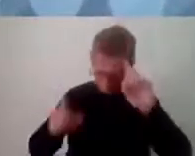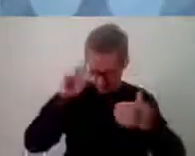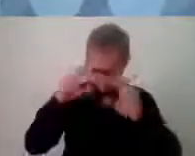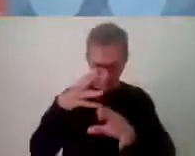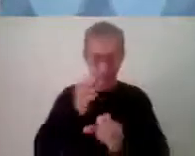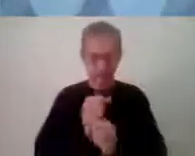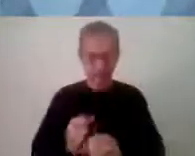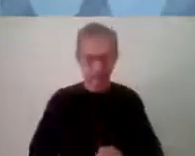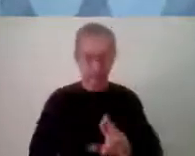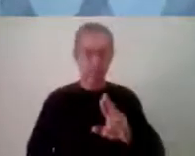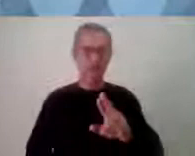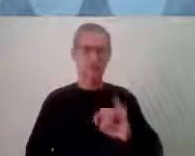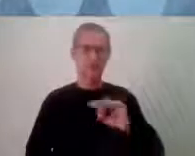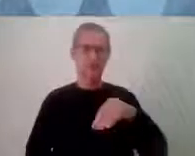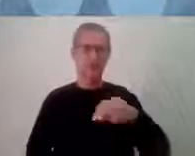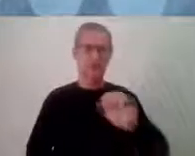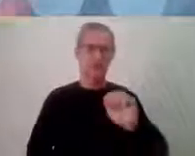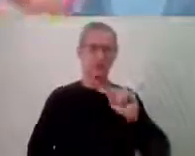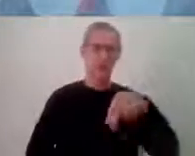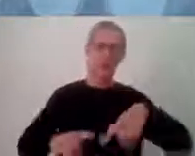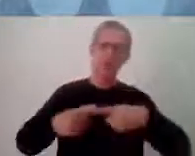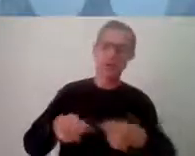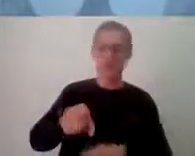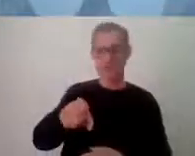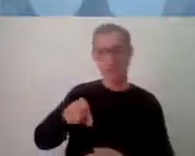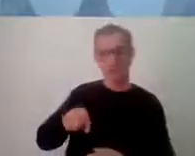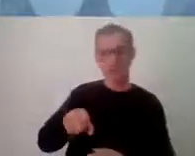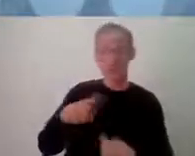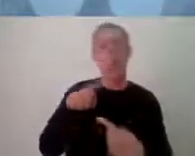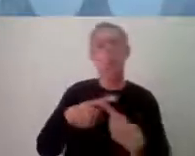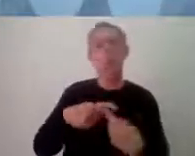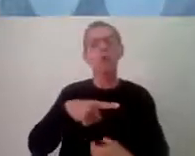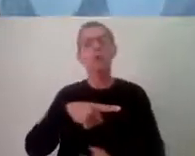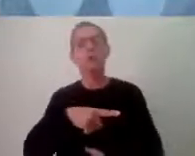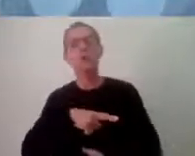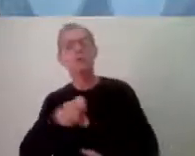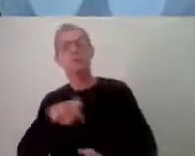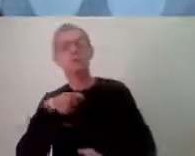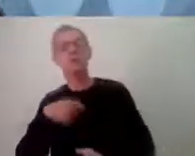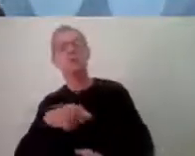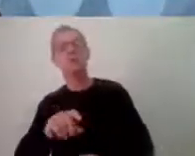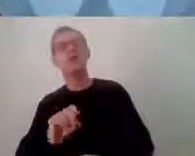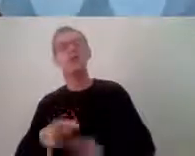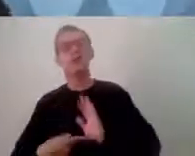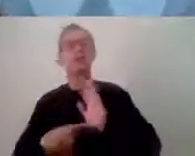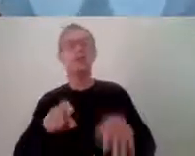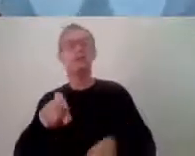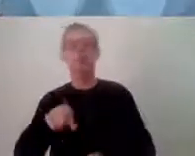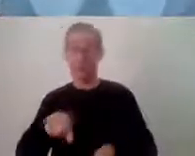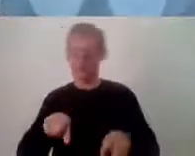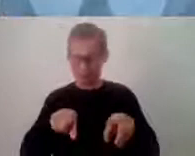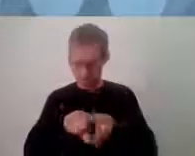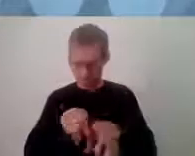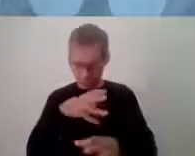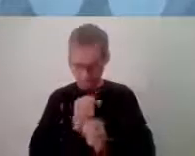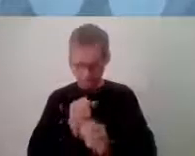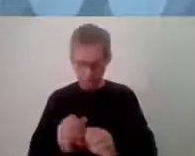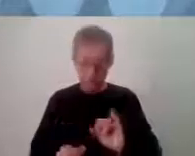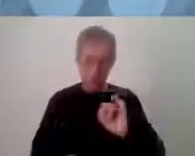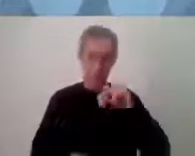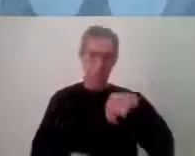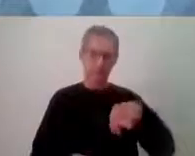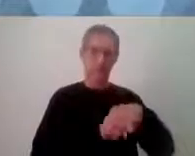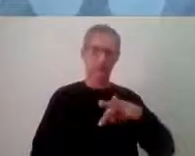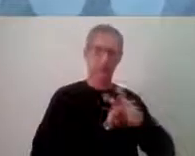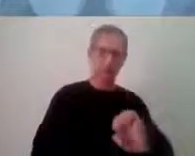Riemann, e ele está te indicando, olha, é x. Mas por que ele está indicando que é x? Você pode calcular uma integral de uma função